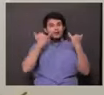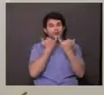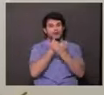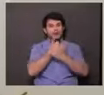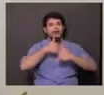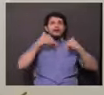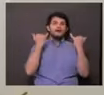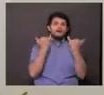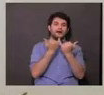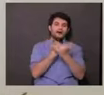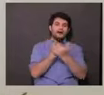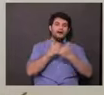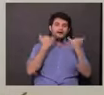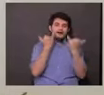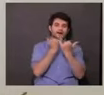aleluia.